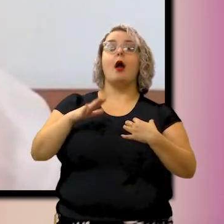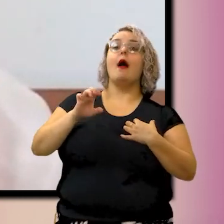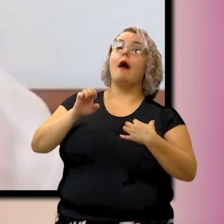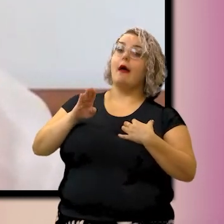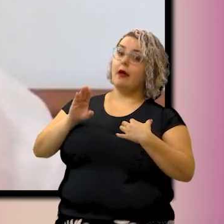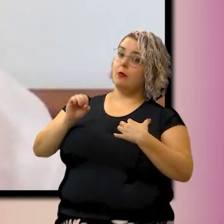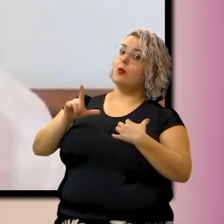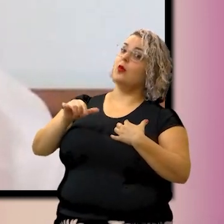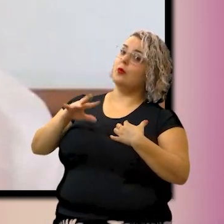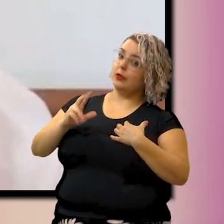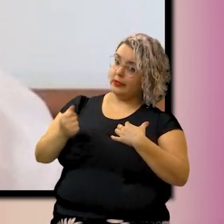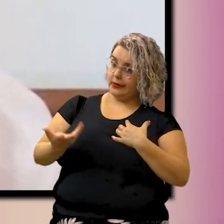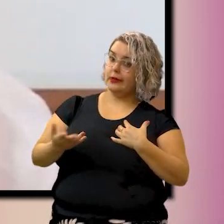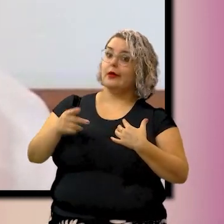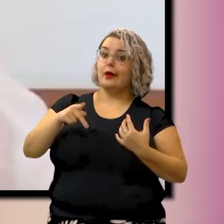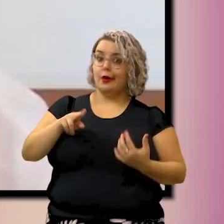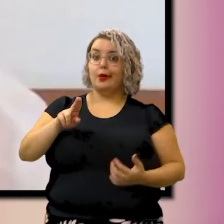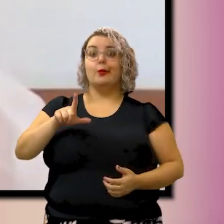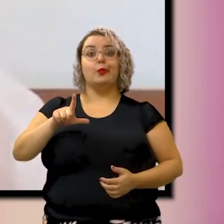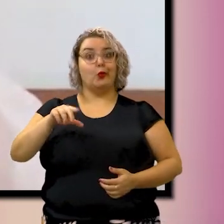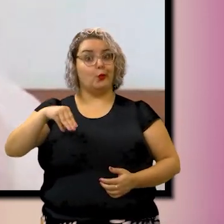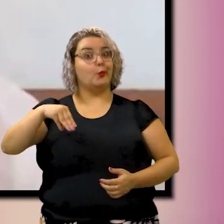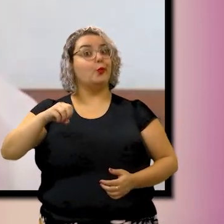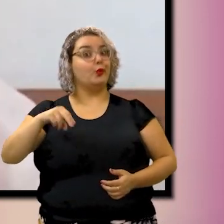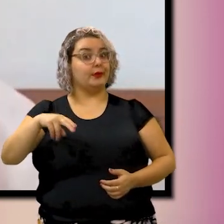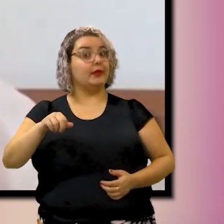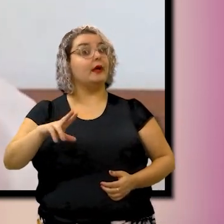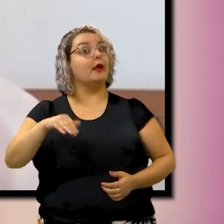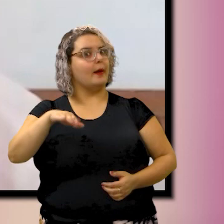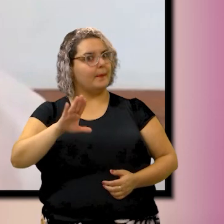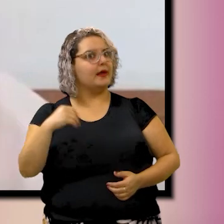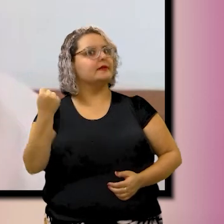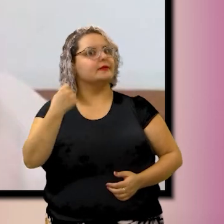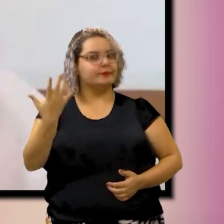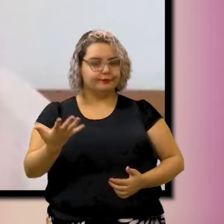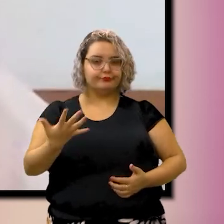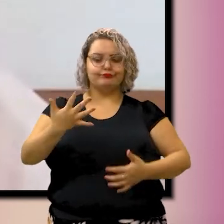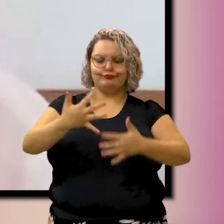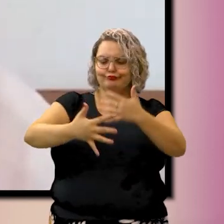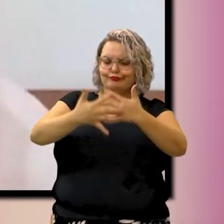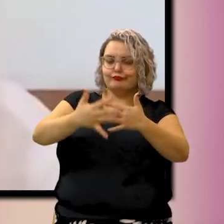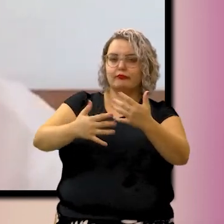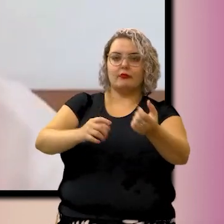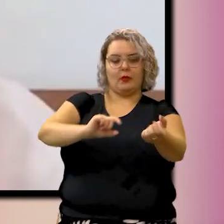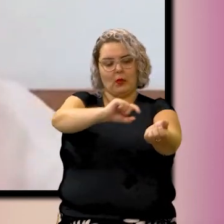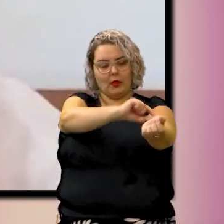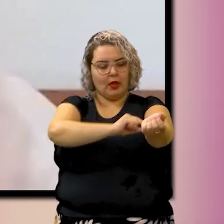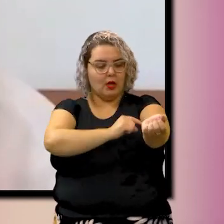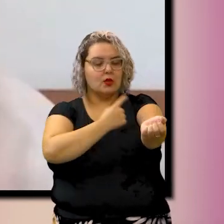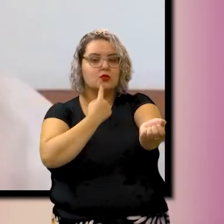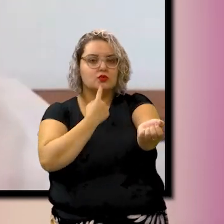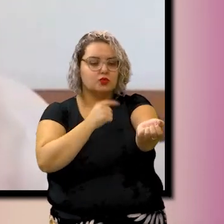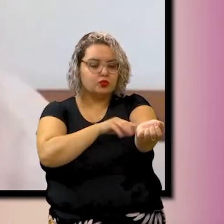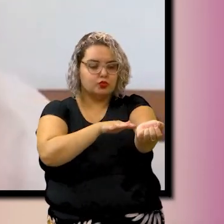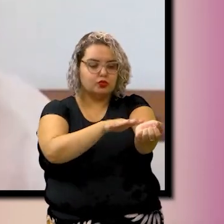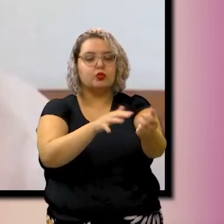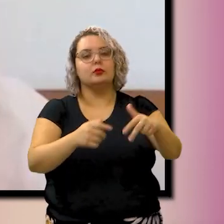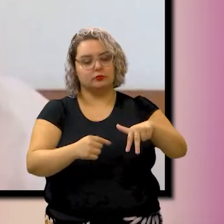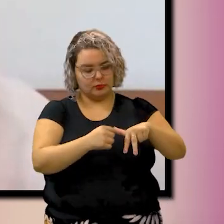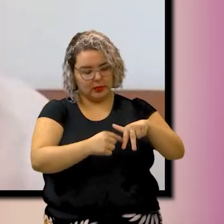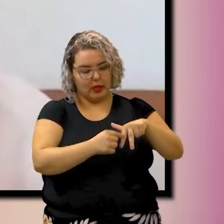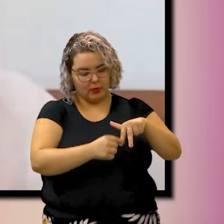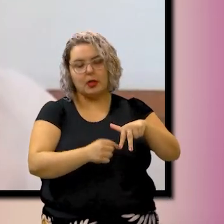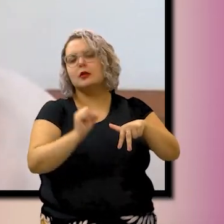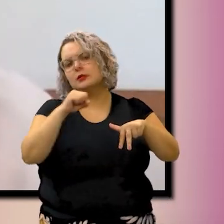pulmonar. Então, essa é a questão mais grave que a gente tem da trombose. A trombose, ela atrapalha muito a circulação da perna, quando ela